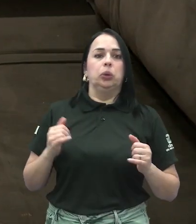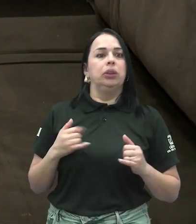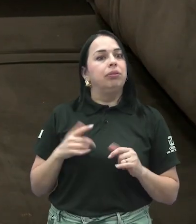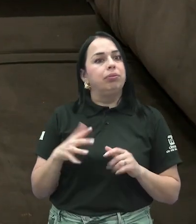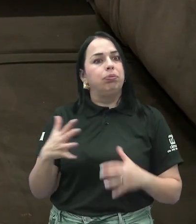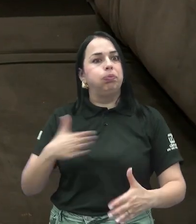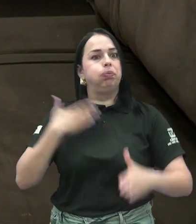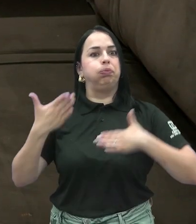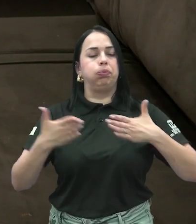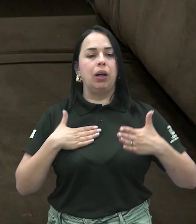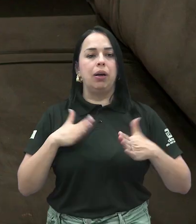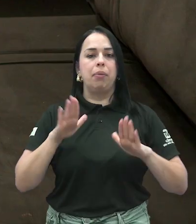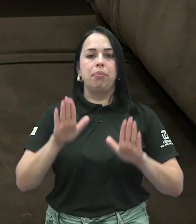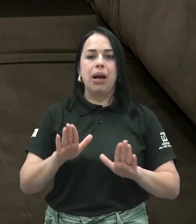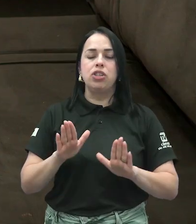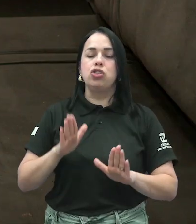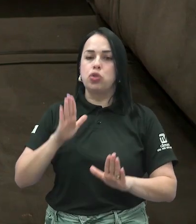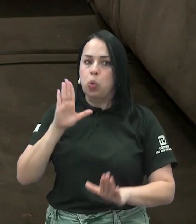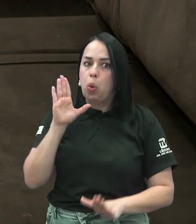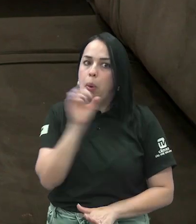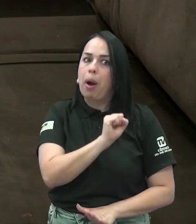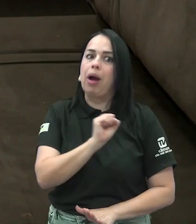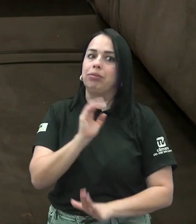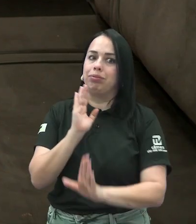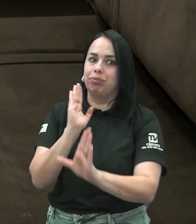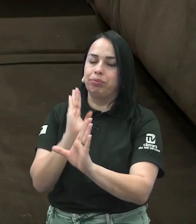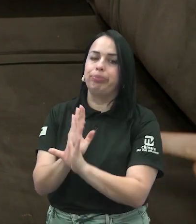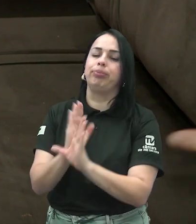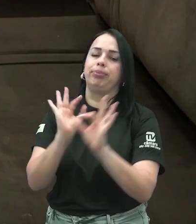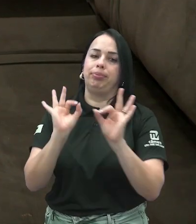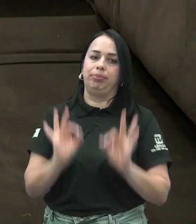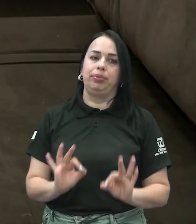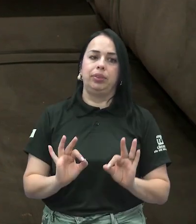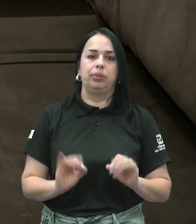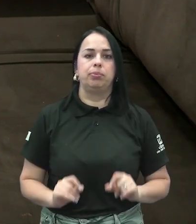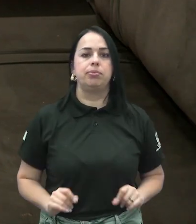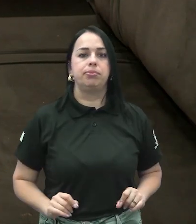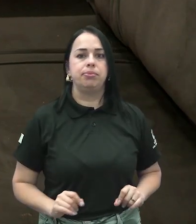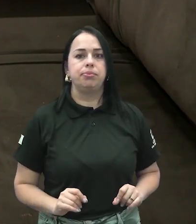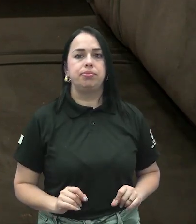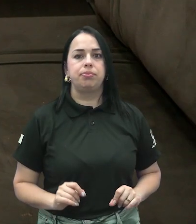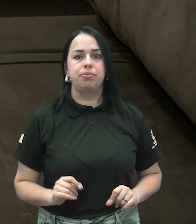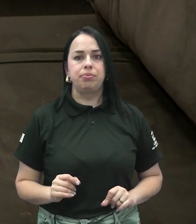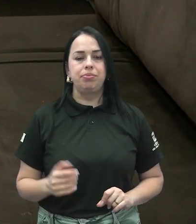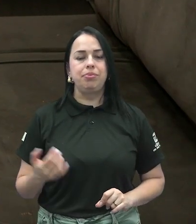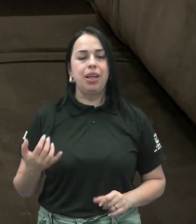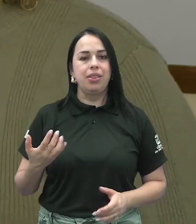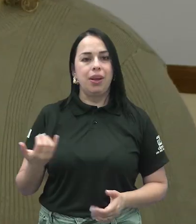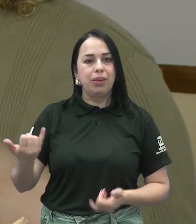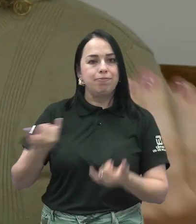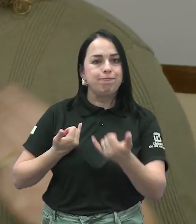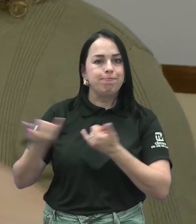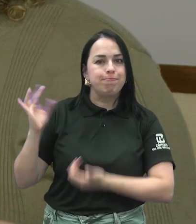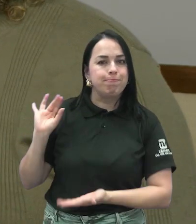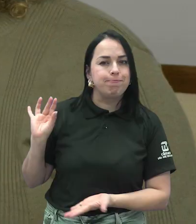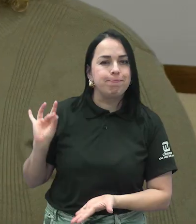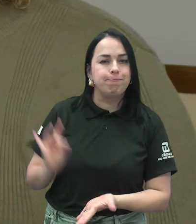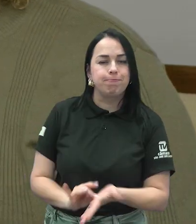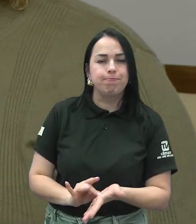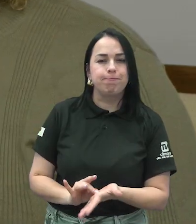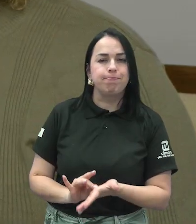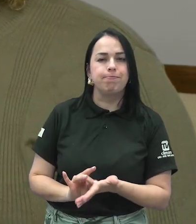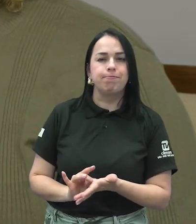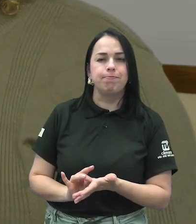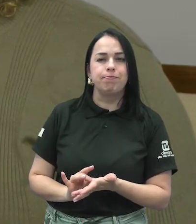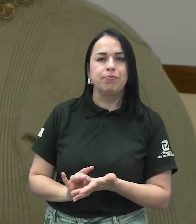doença degenerativa e o alívio de finalmente ter uma resposta para o problema. Quando veio a confirmação